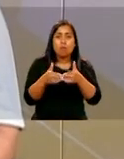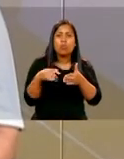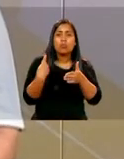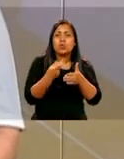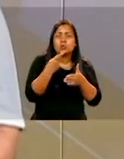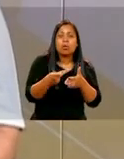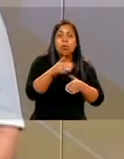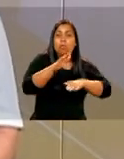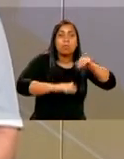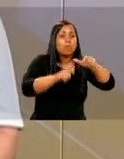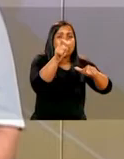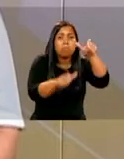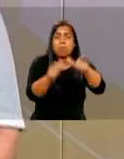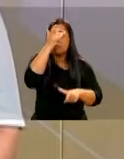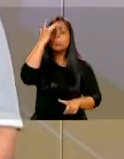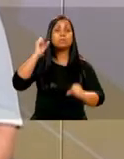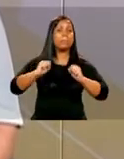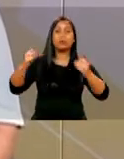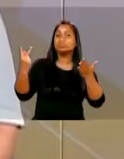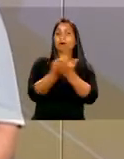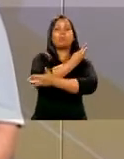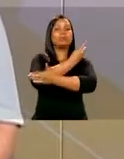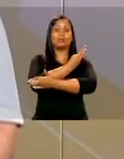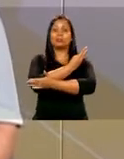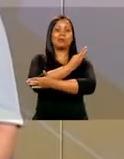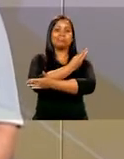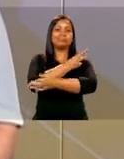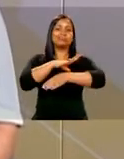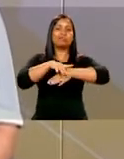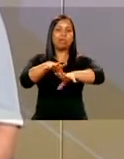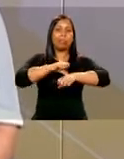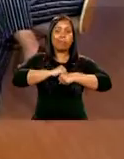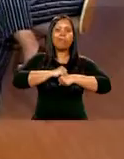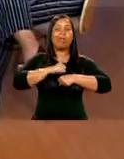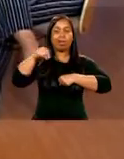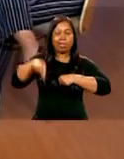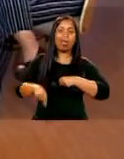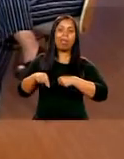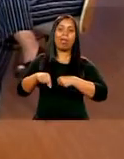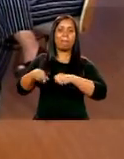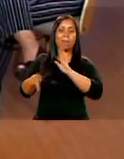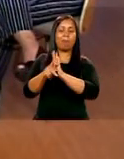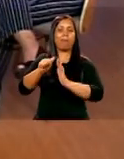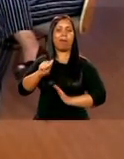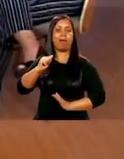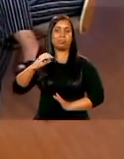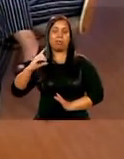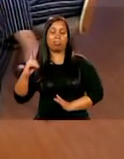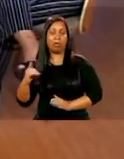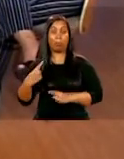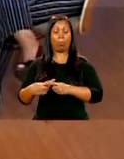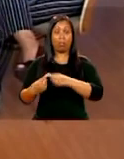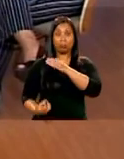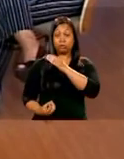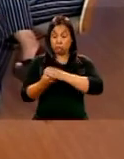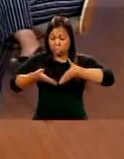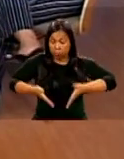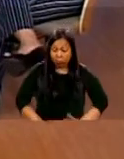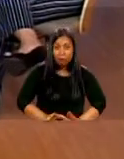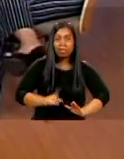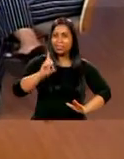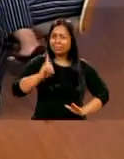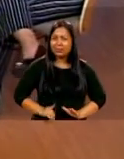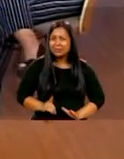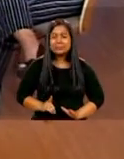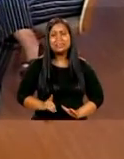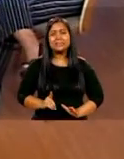diz, qualquer um de nós pode vir a ser um paciente da ACD. Né? Não é porque não nascemos com deficiência que nós não